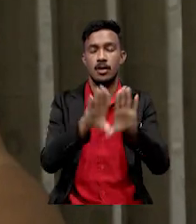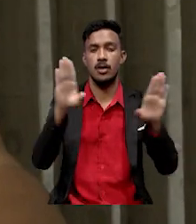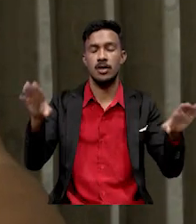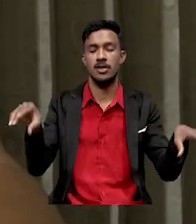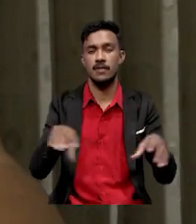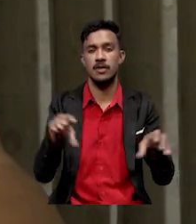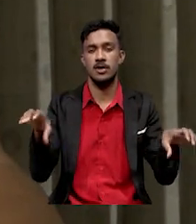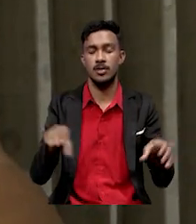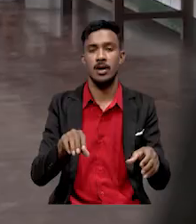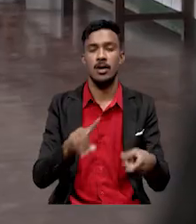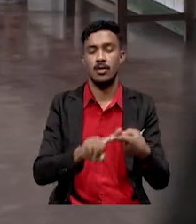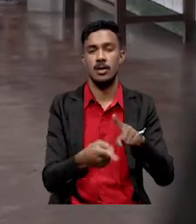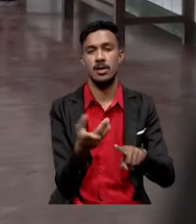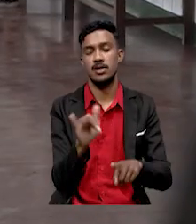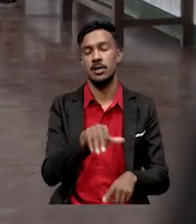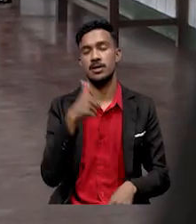ne maru timo ban seru